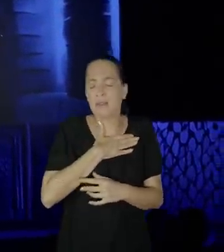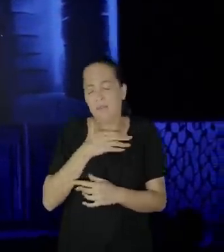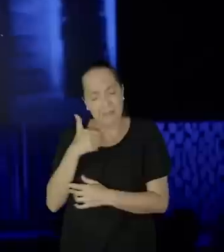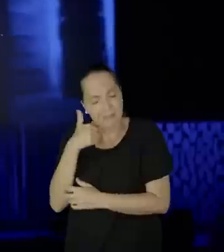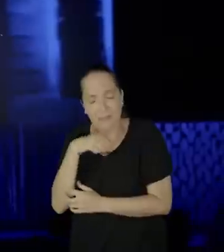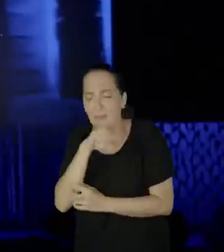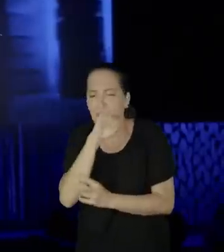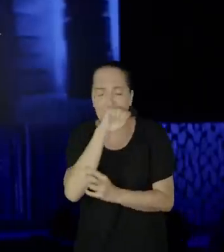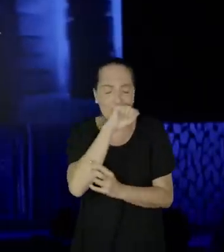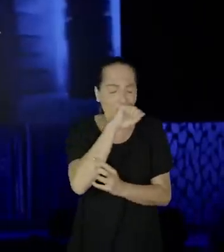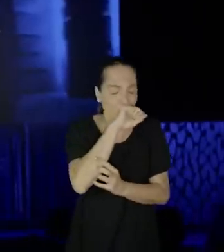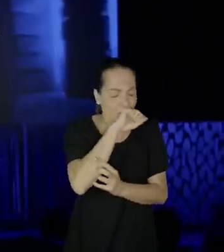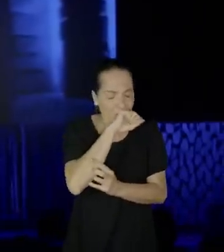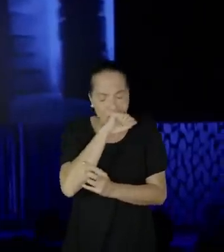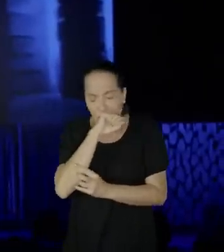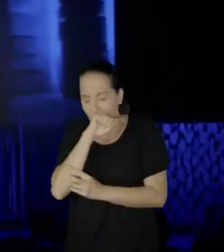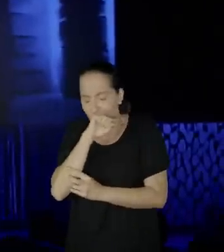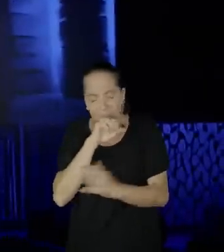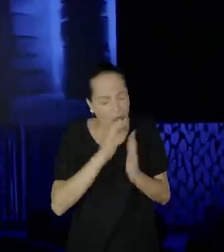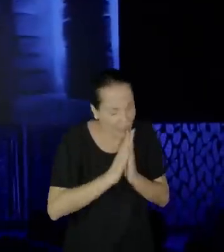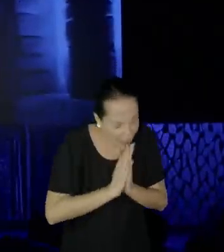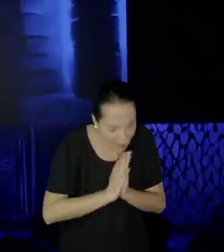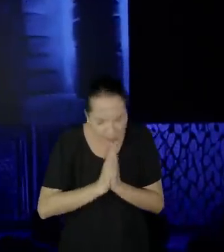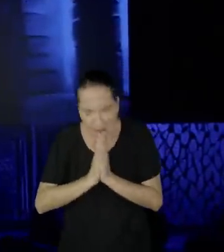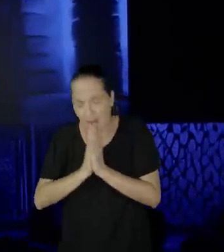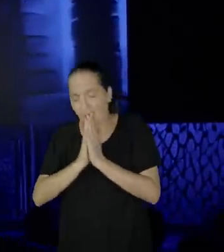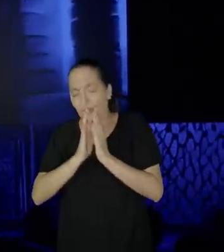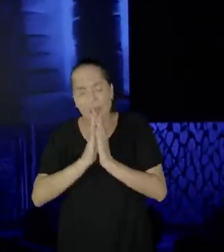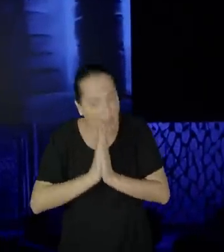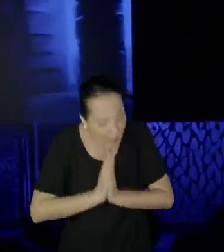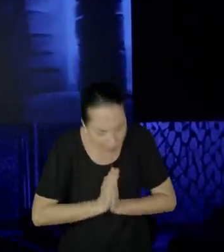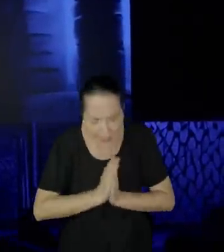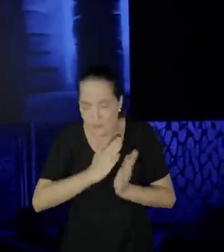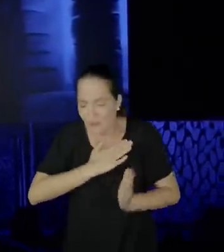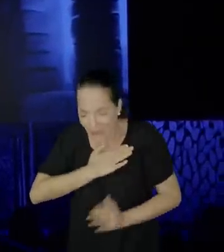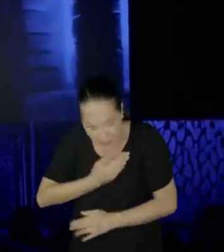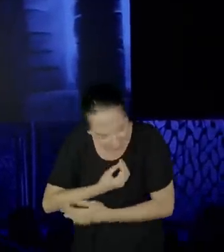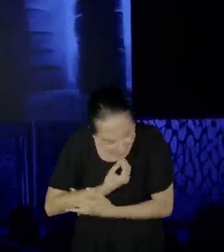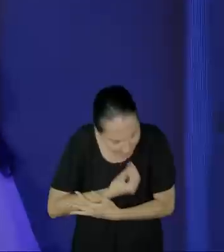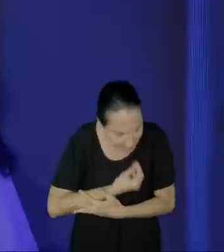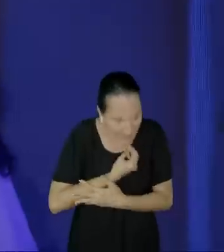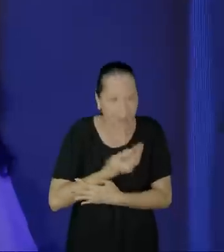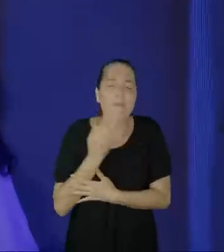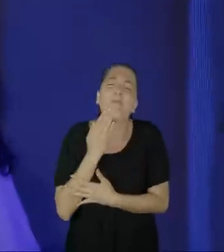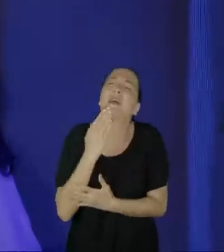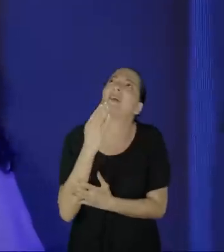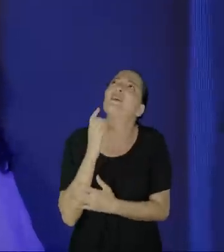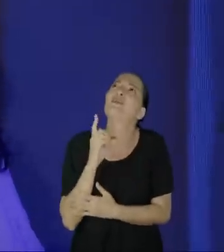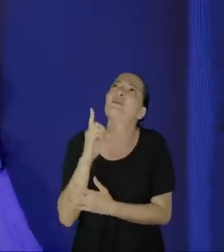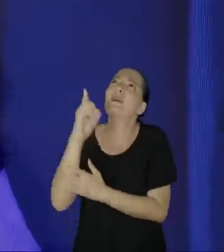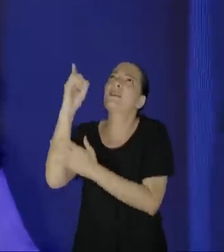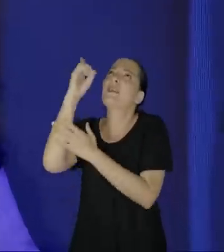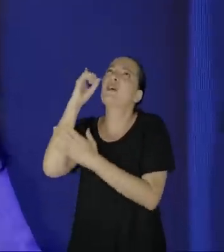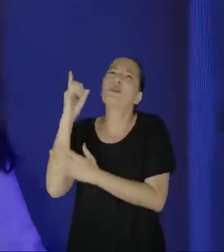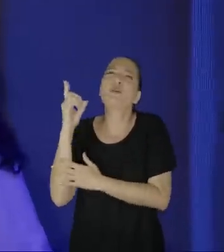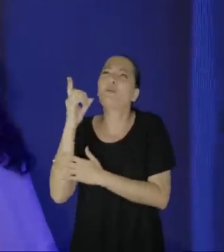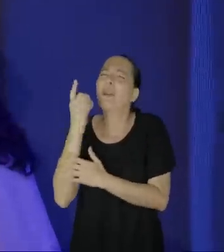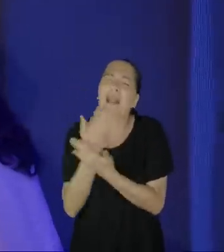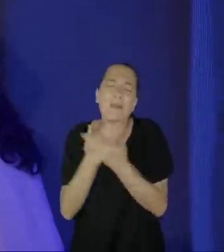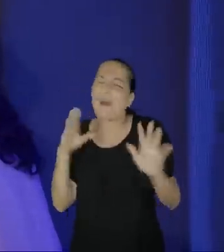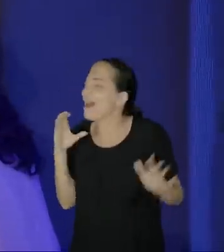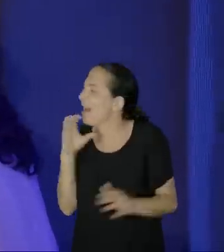Mãe, reza, reza por mim e pede a Deus para abreviar essa hora de